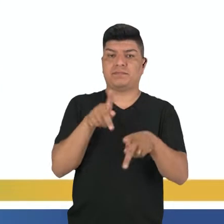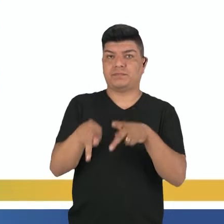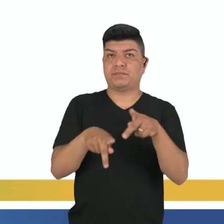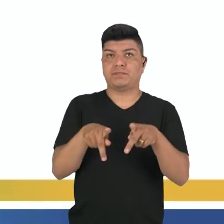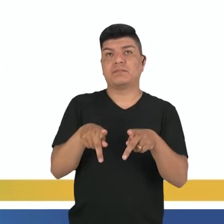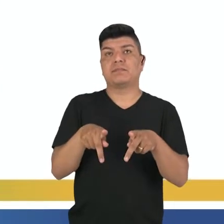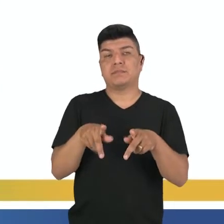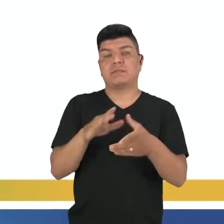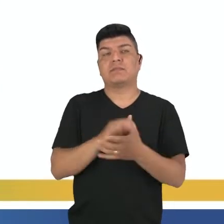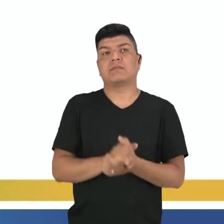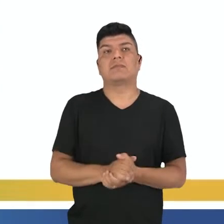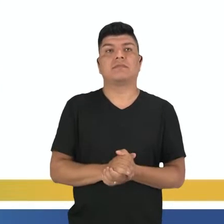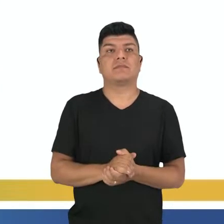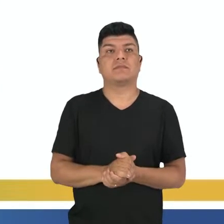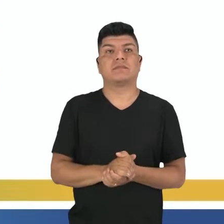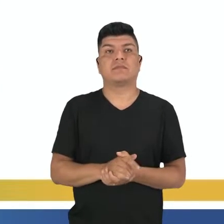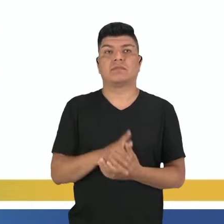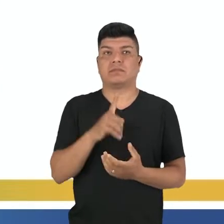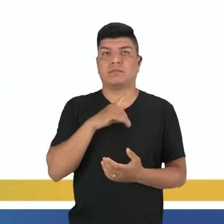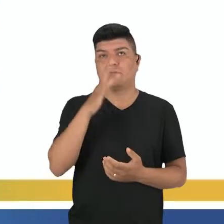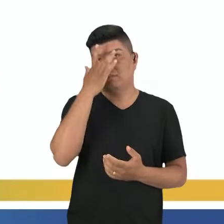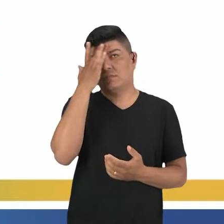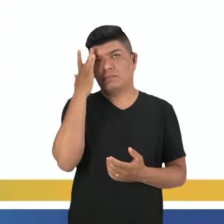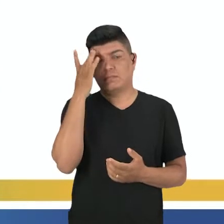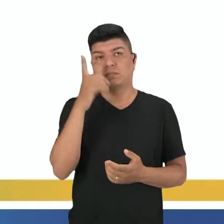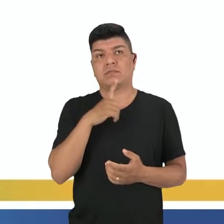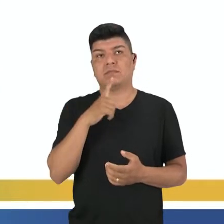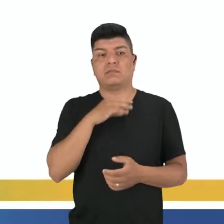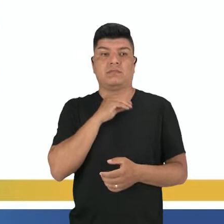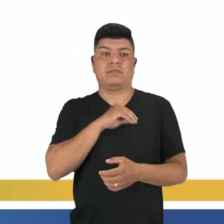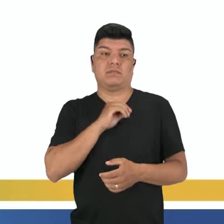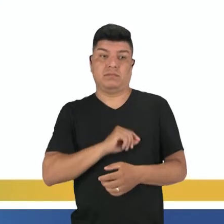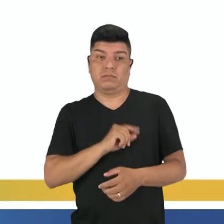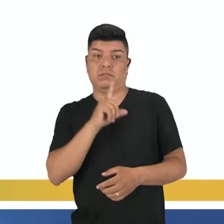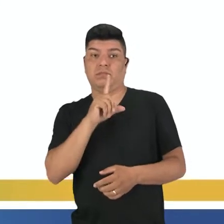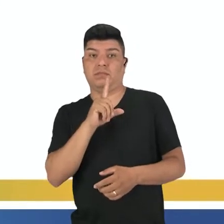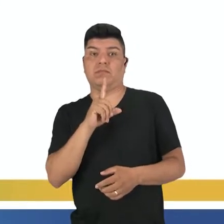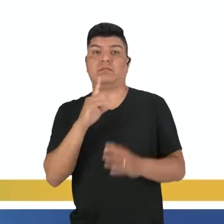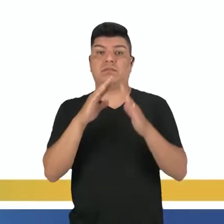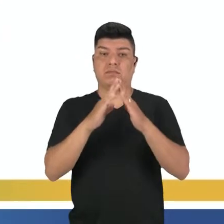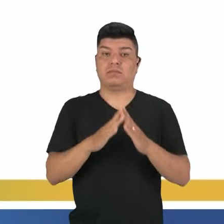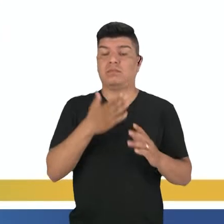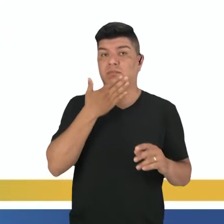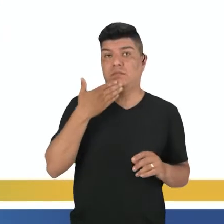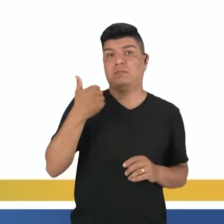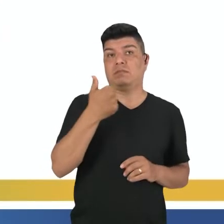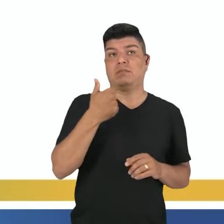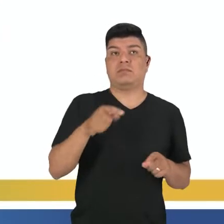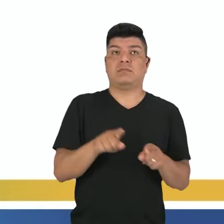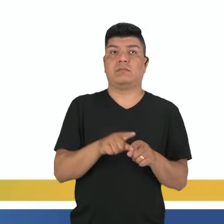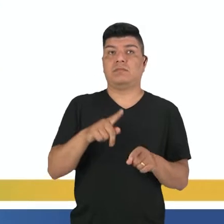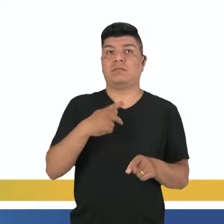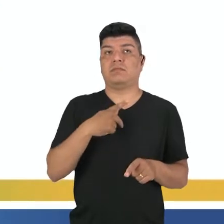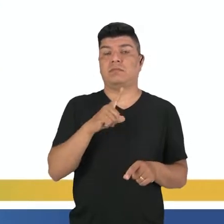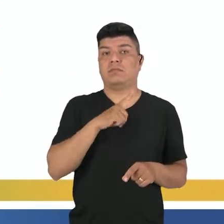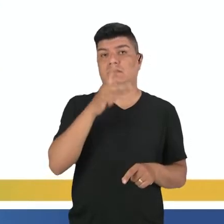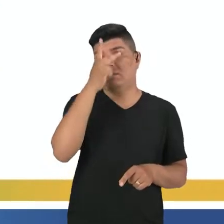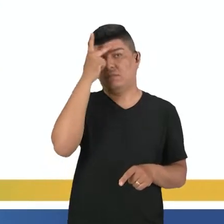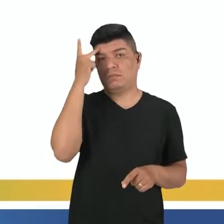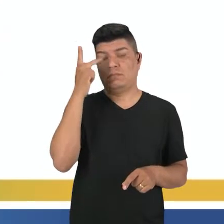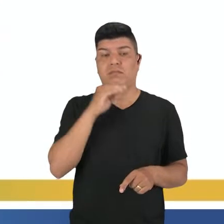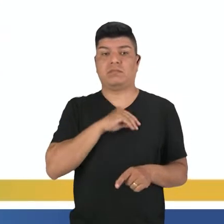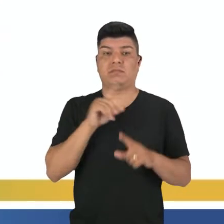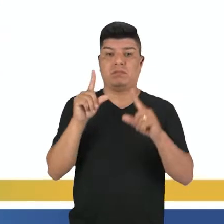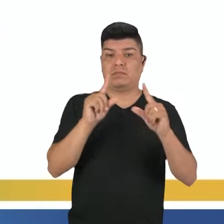populações, né, entre a população. Existem pessoas que têm uma renda maior, que têm moradias melhores, e existem pessoas que têm uma renda